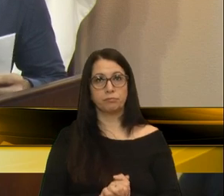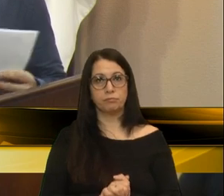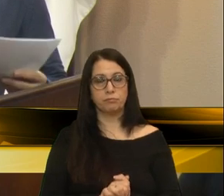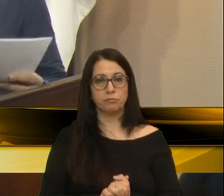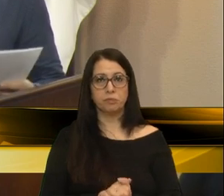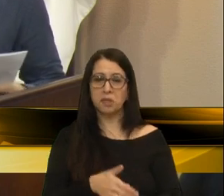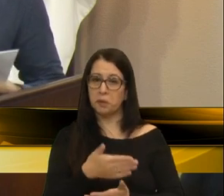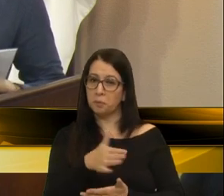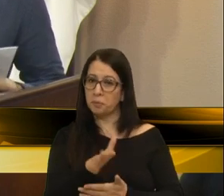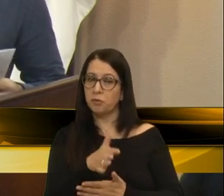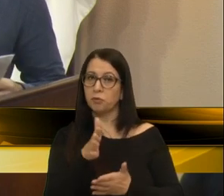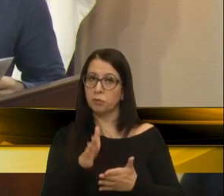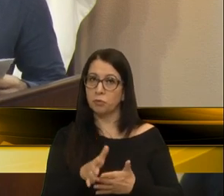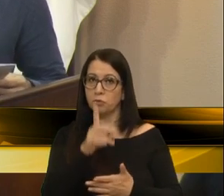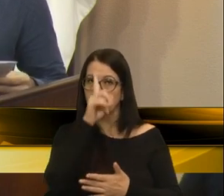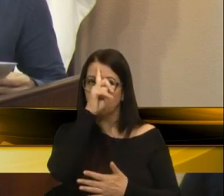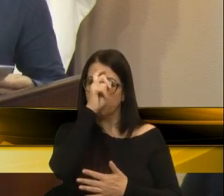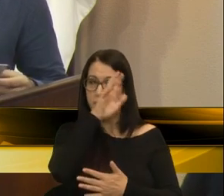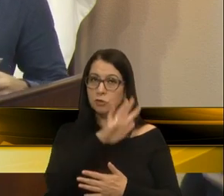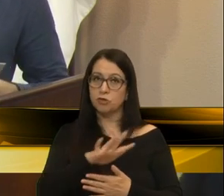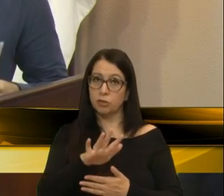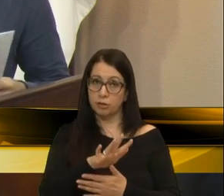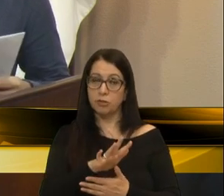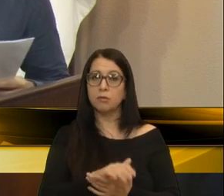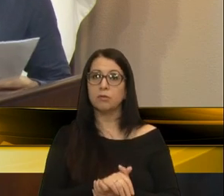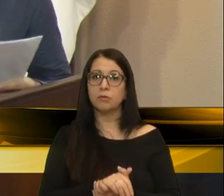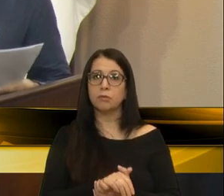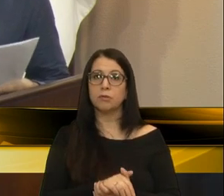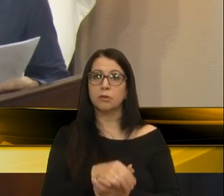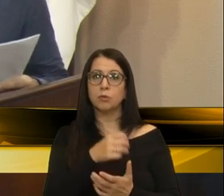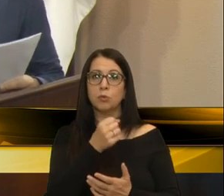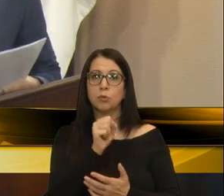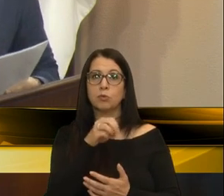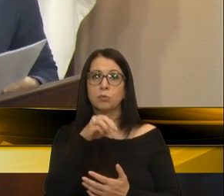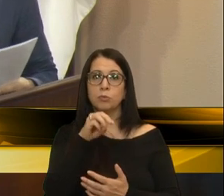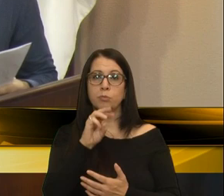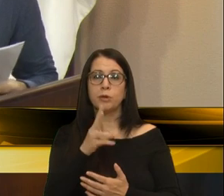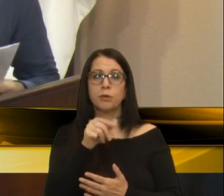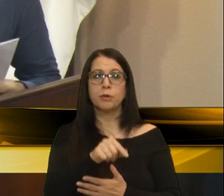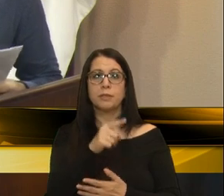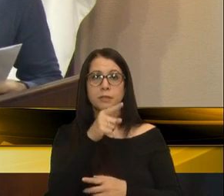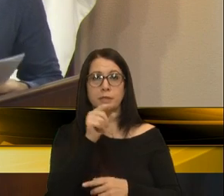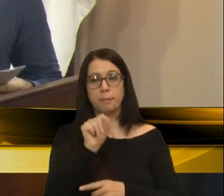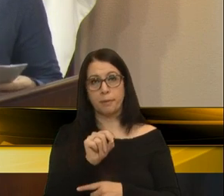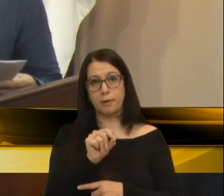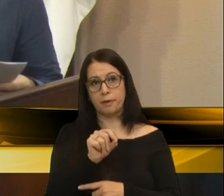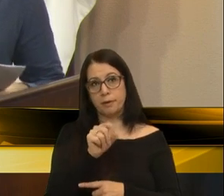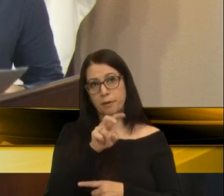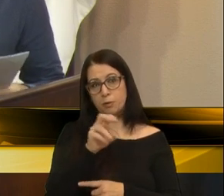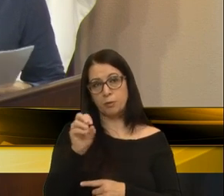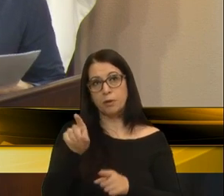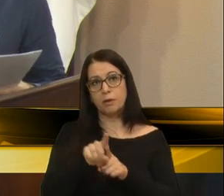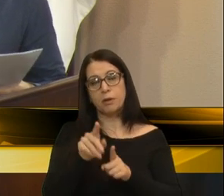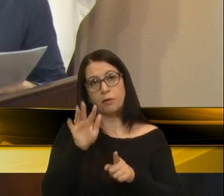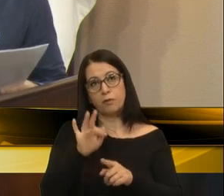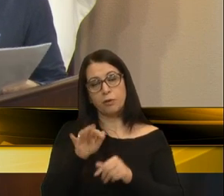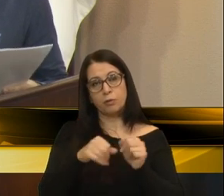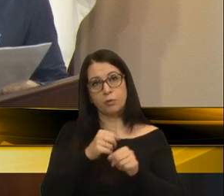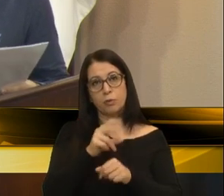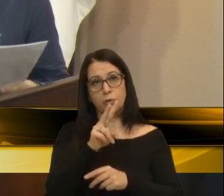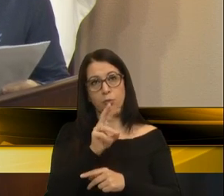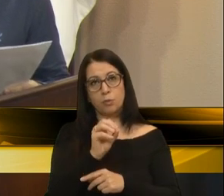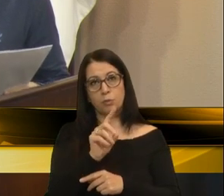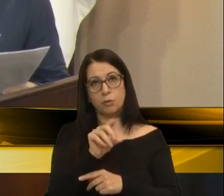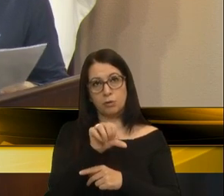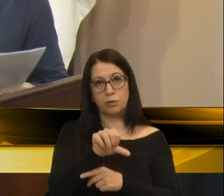A média hoje do Hospital Geral, o déficit, é de 8,5 milhões no final do ano. Encerrar o ano de 2019 com